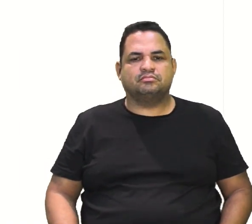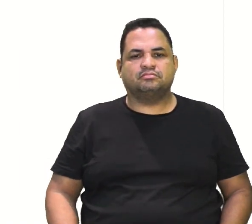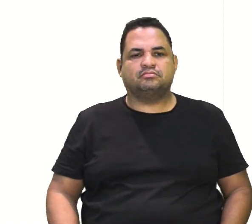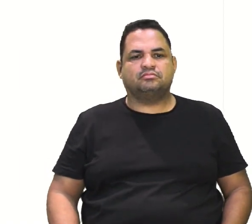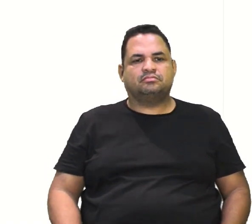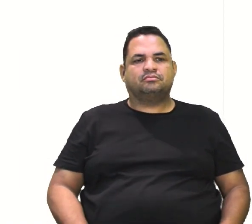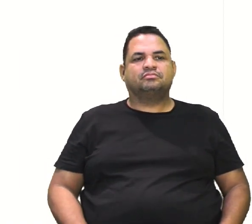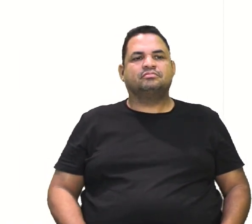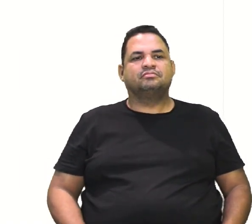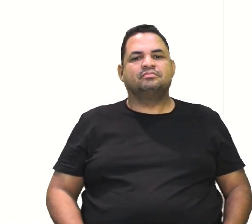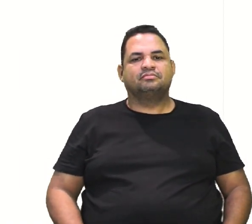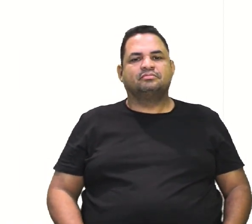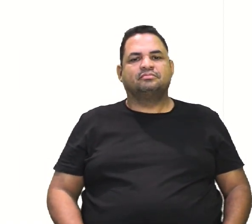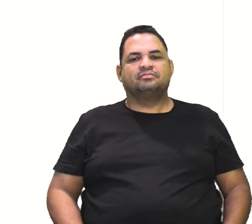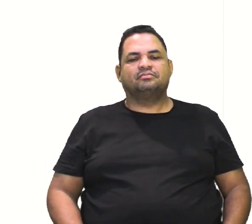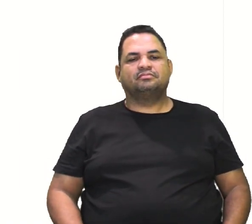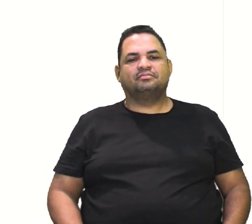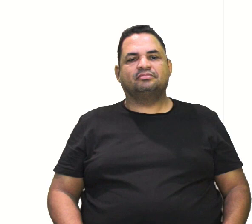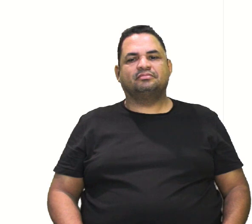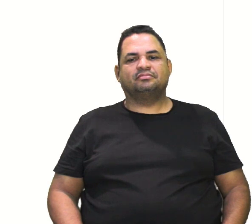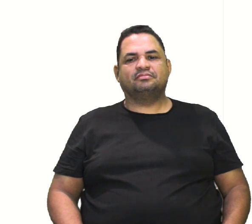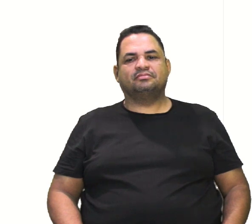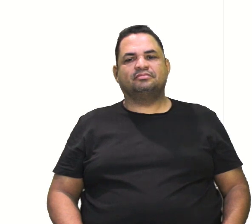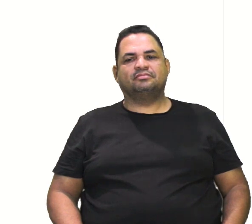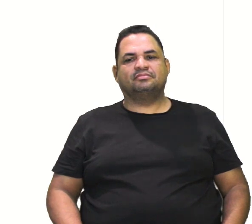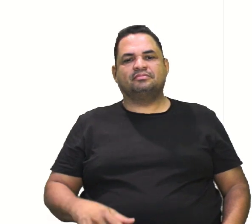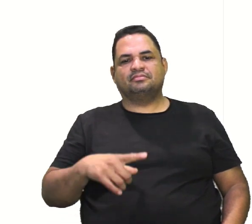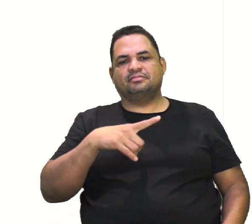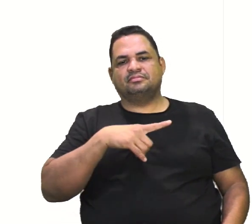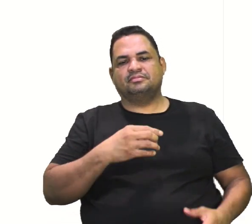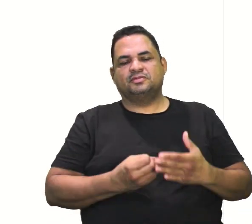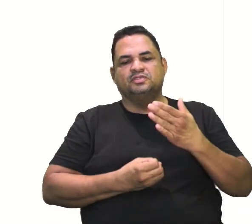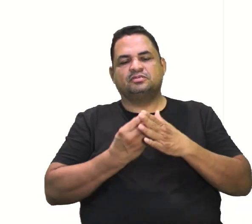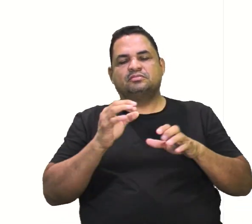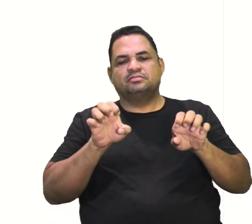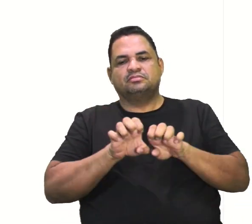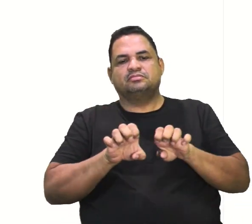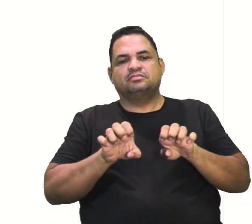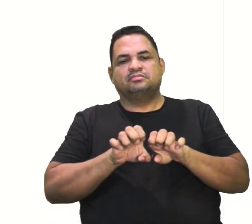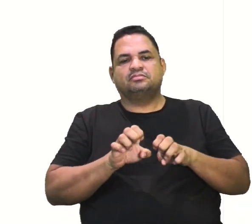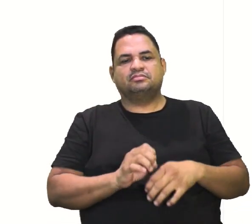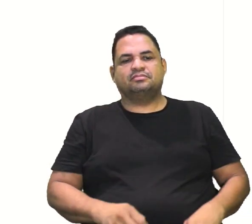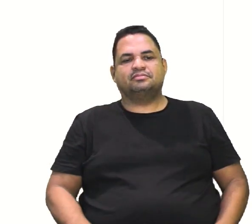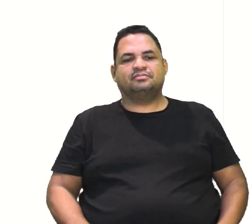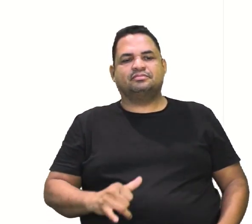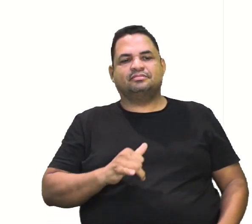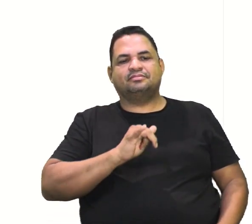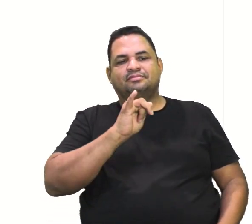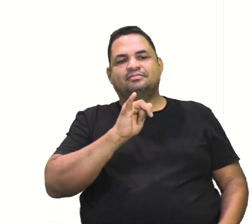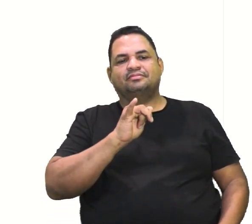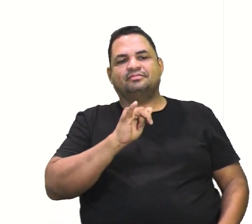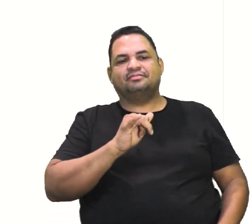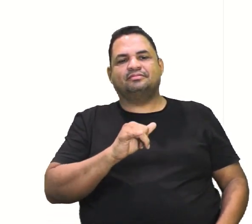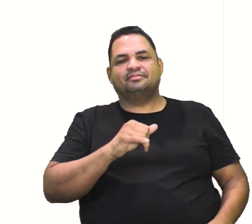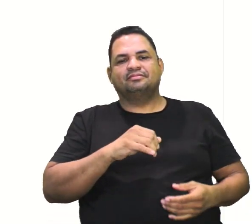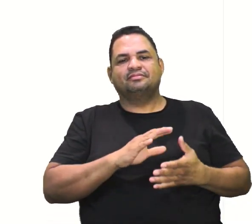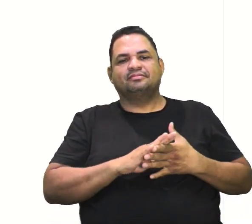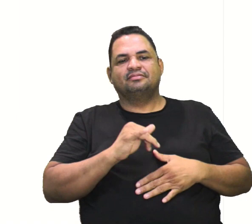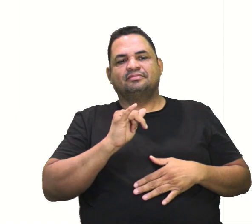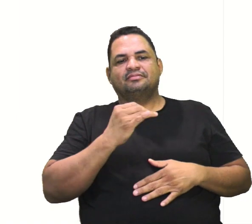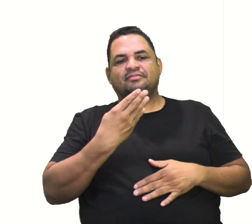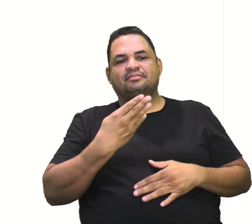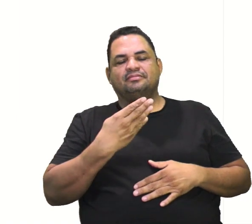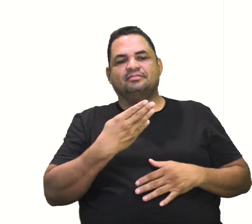na equação, né? A gente vai deixar ela ali para originar uma equação. Então vamos lá. Y é igual ao y do A.